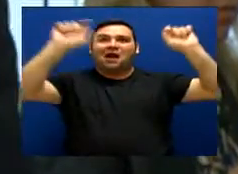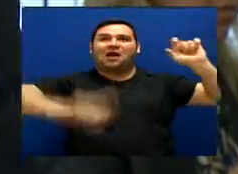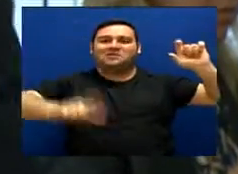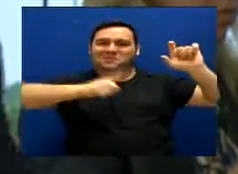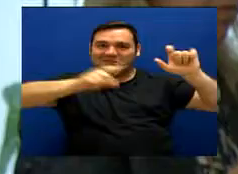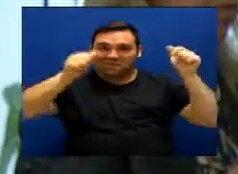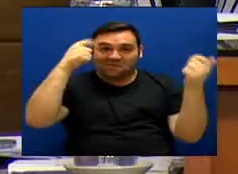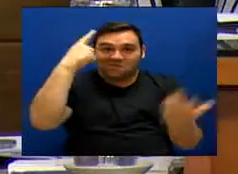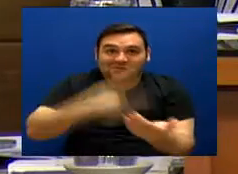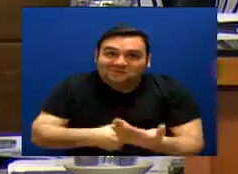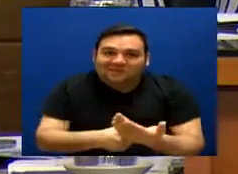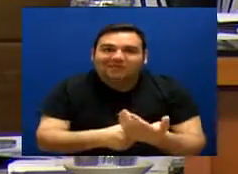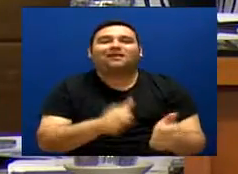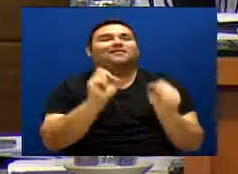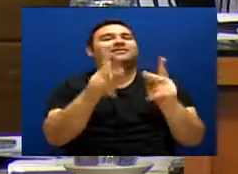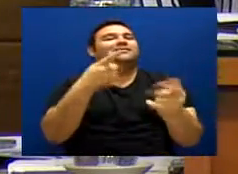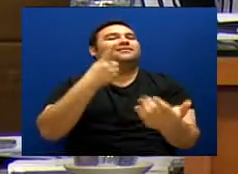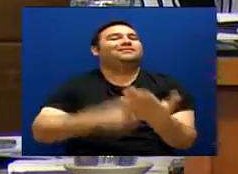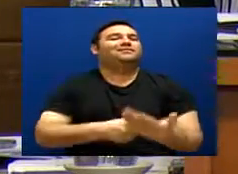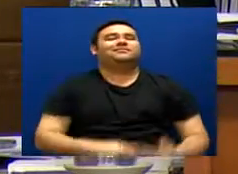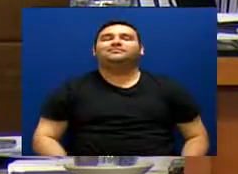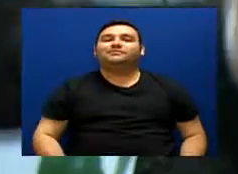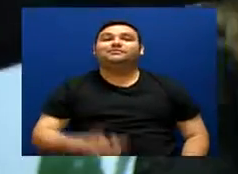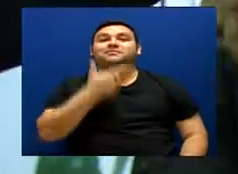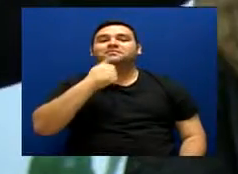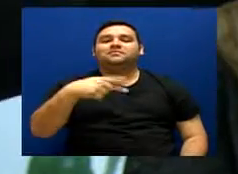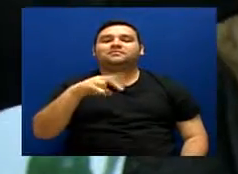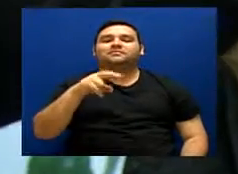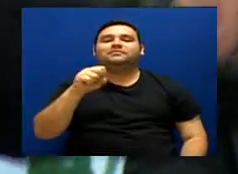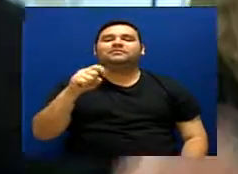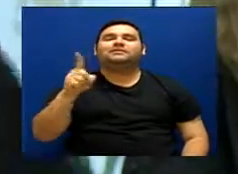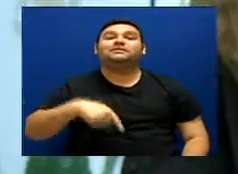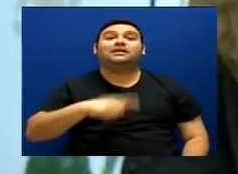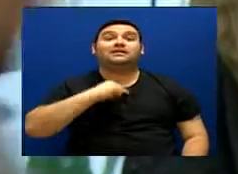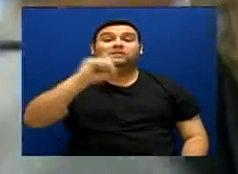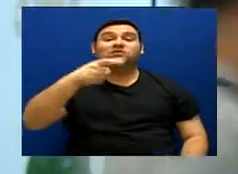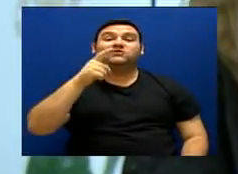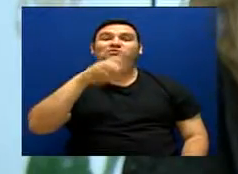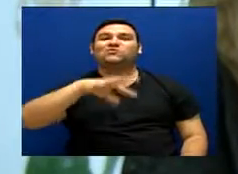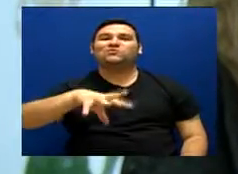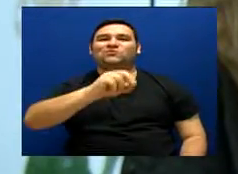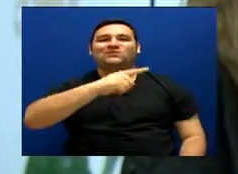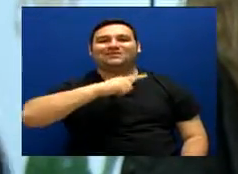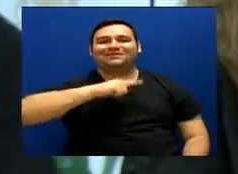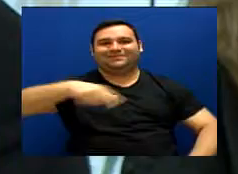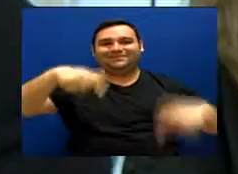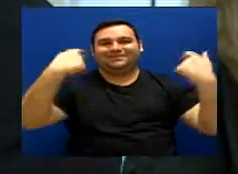combinado. O André Fazendo tá convidado também, viu, André? Pô, André Fazano tem que ser 2x-tudo, hein?